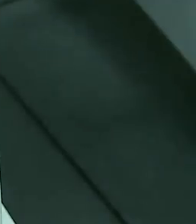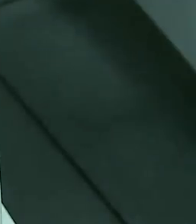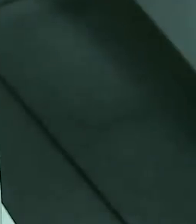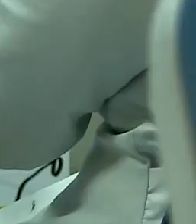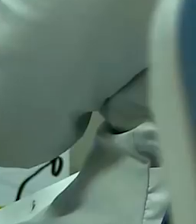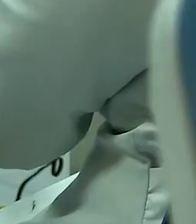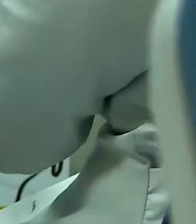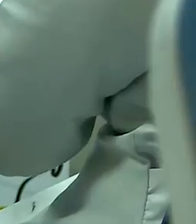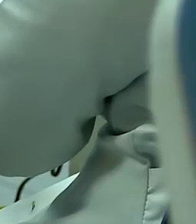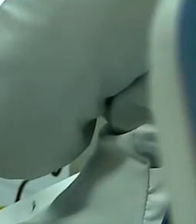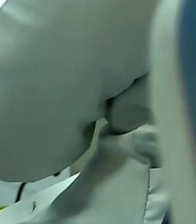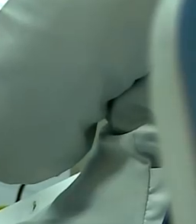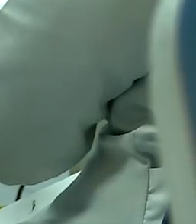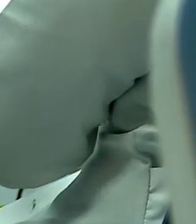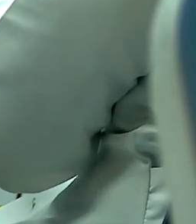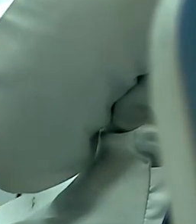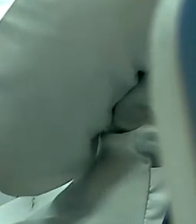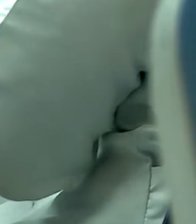amo